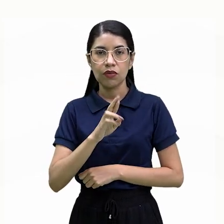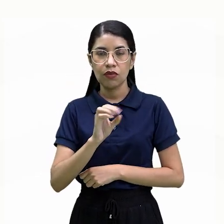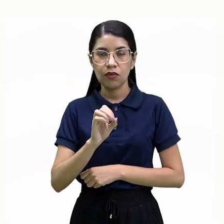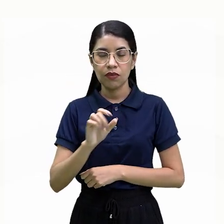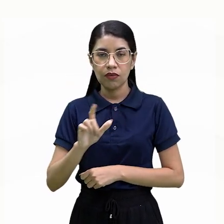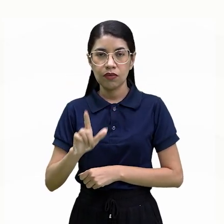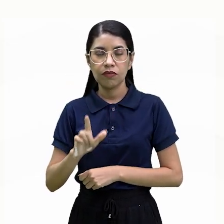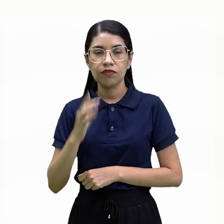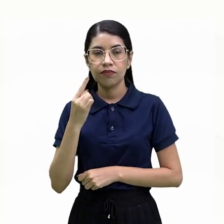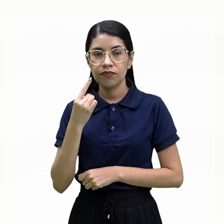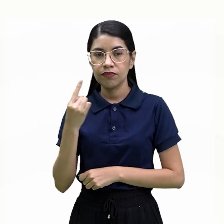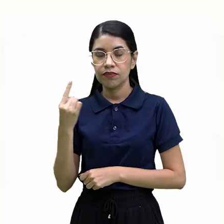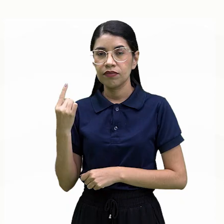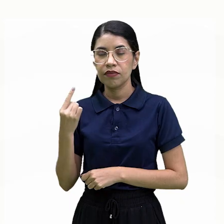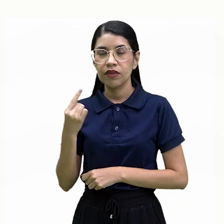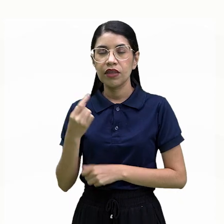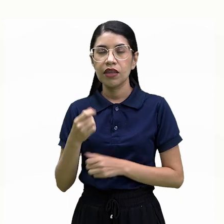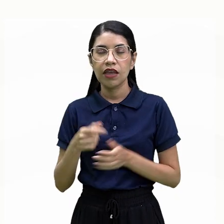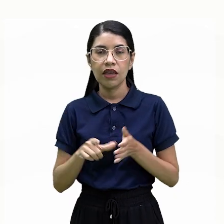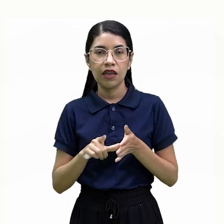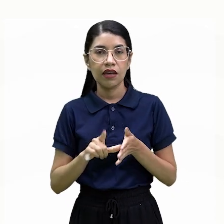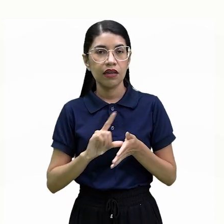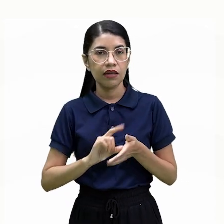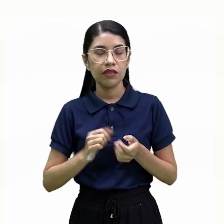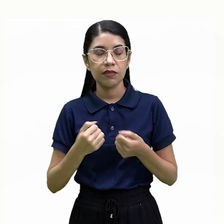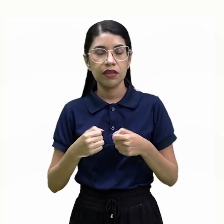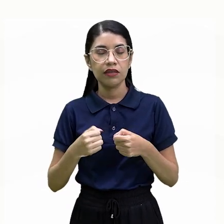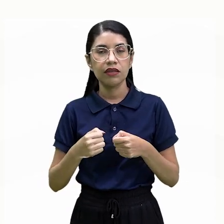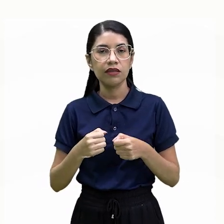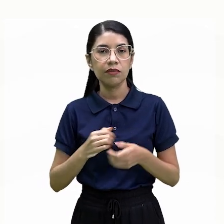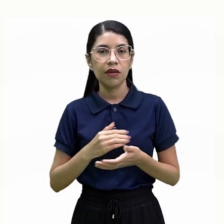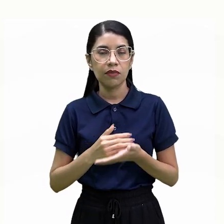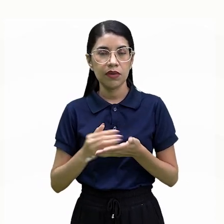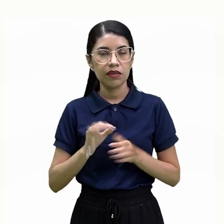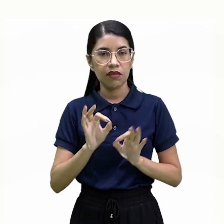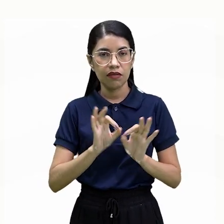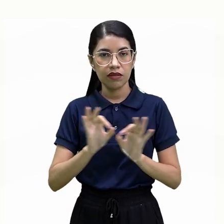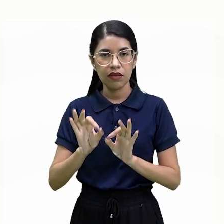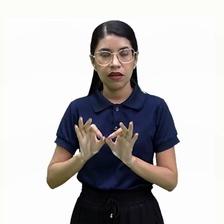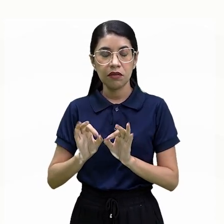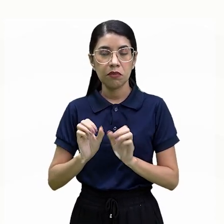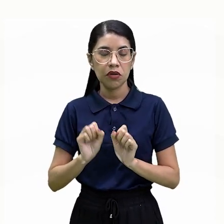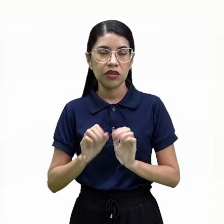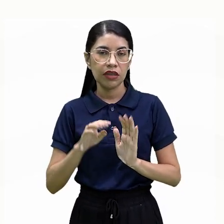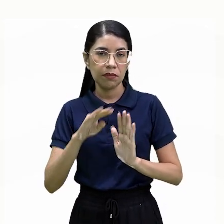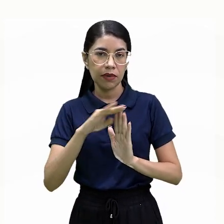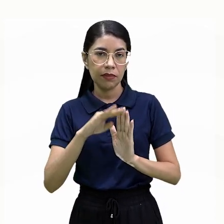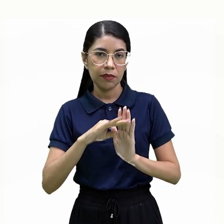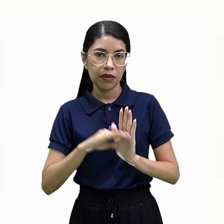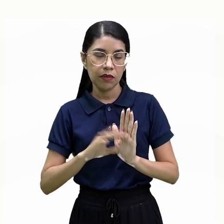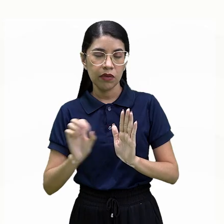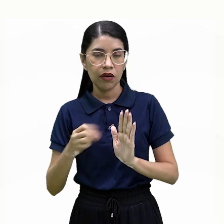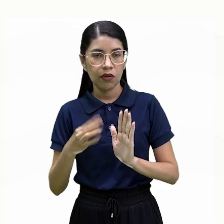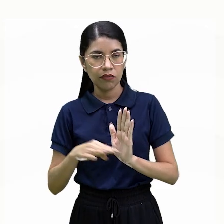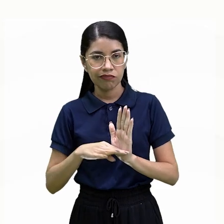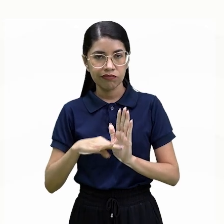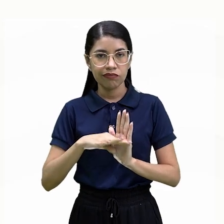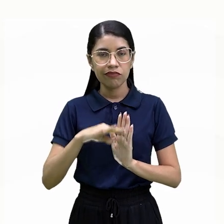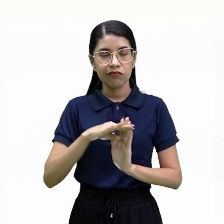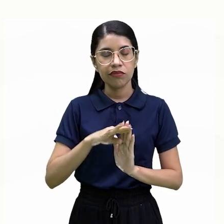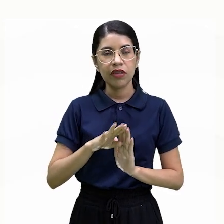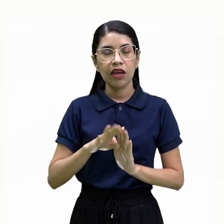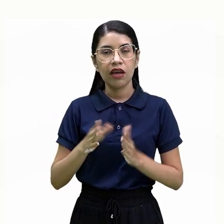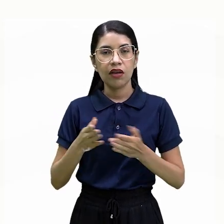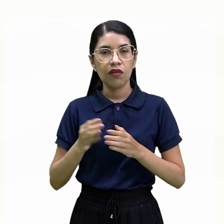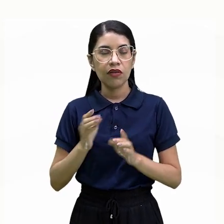né? Porque o rol é a primeira forma de organizar, ou colocar na ordem crescente ou na ordem decrescente. E agora nós vamos determinar